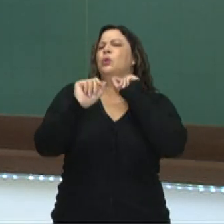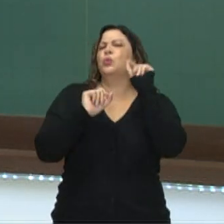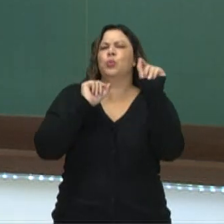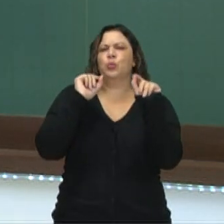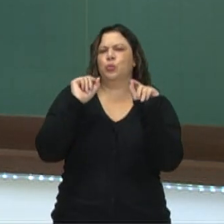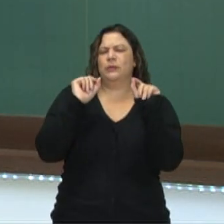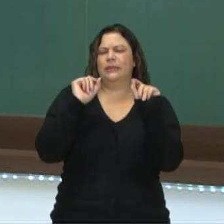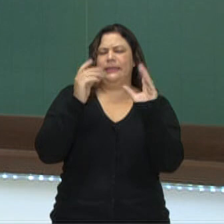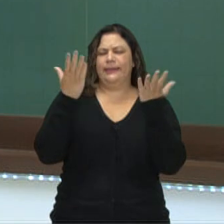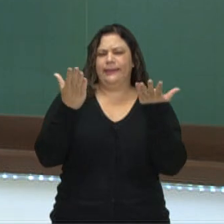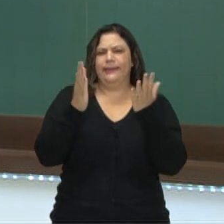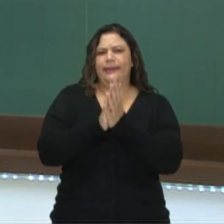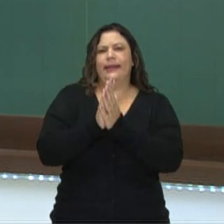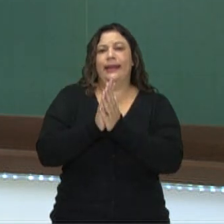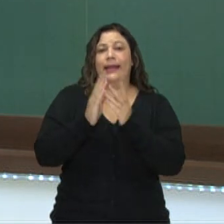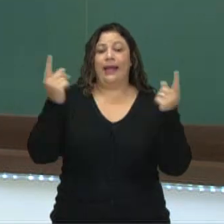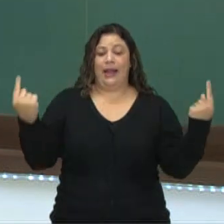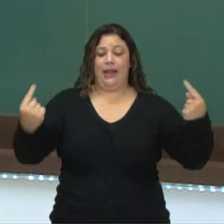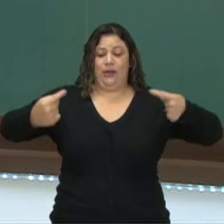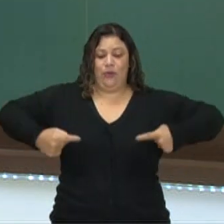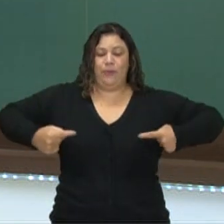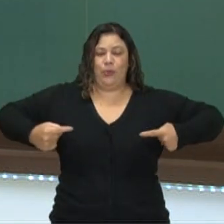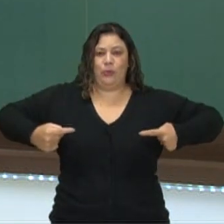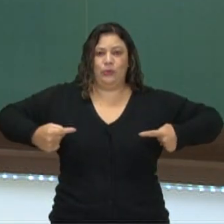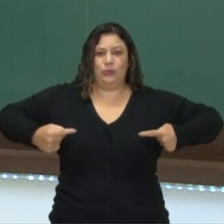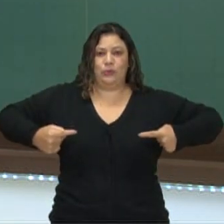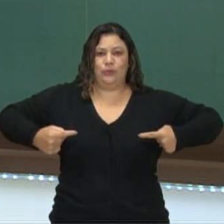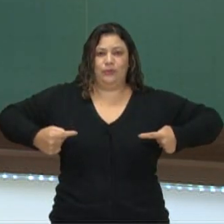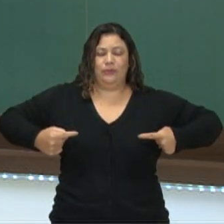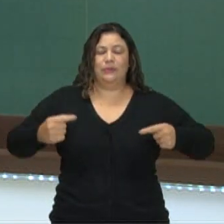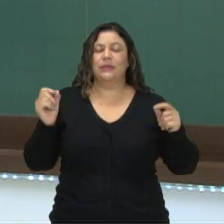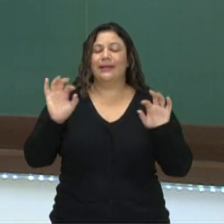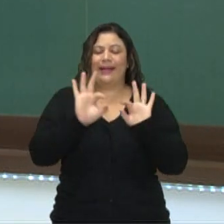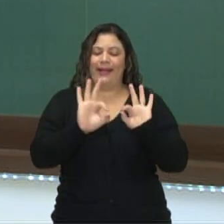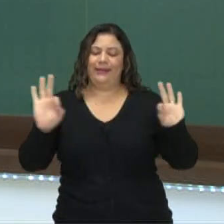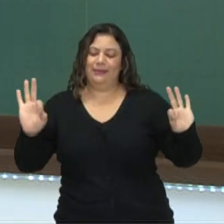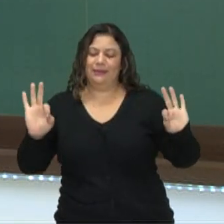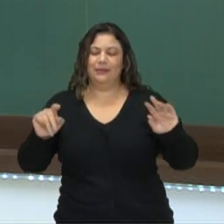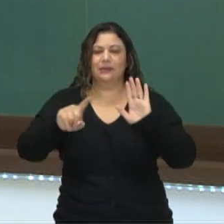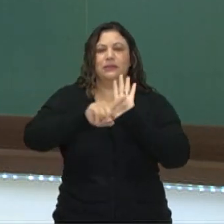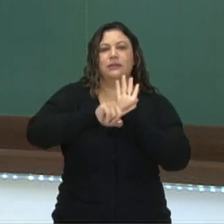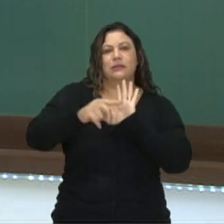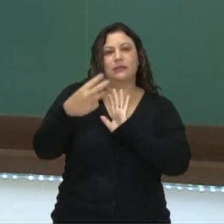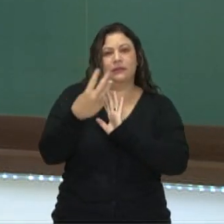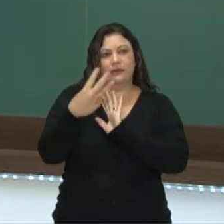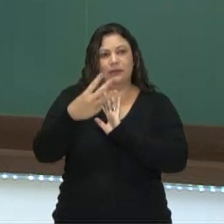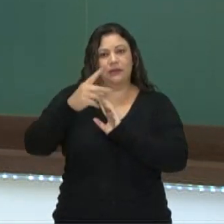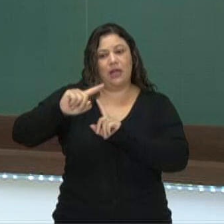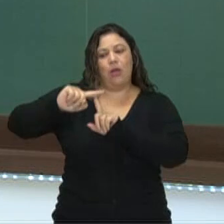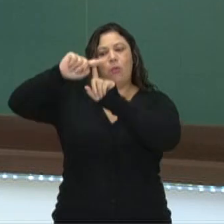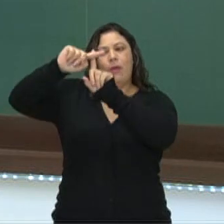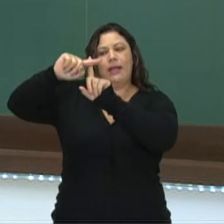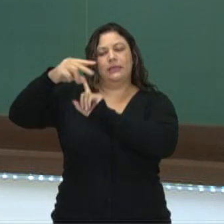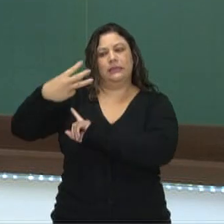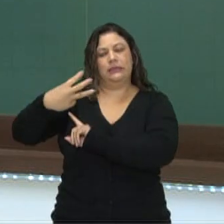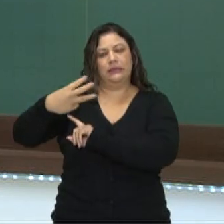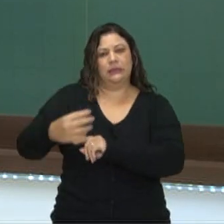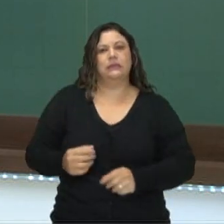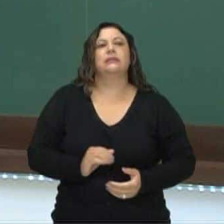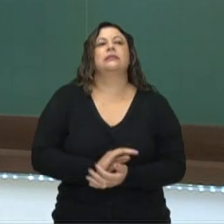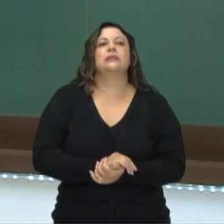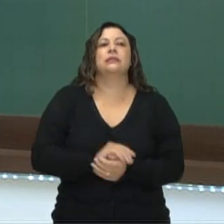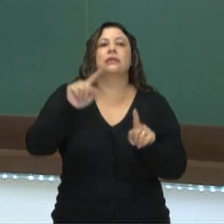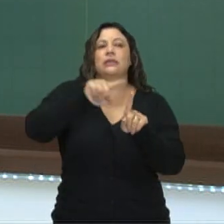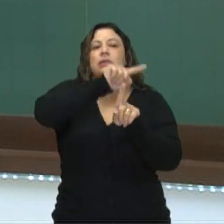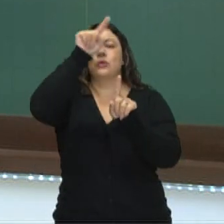Do outro lado, do lado oposto do zero, quem que tem a mesma distância até o zero do que o menos 3? É o mais 3. E também a gente coloca